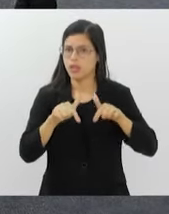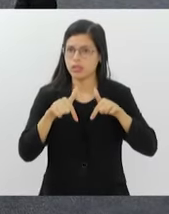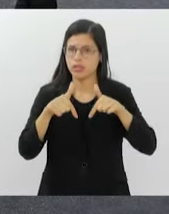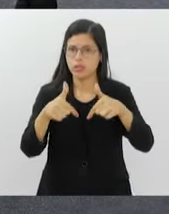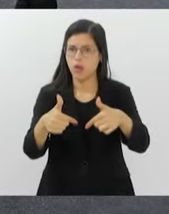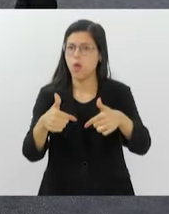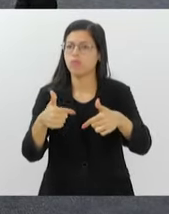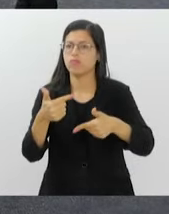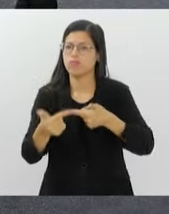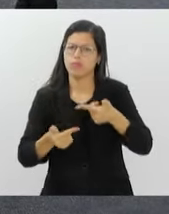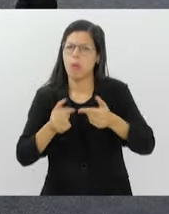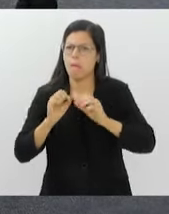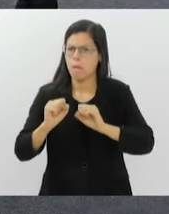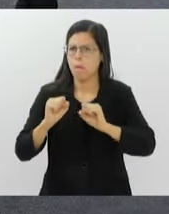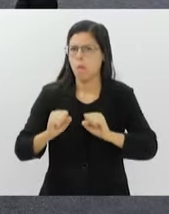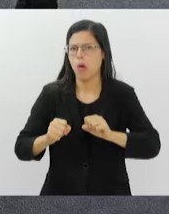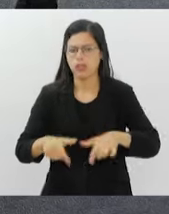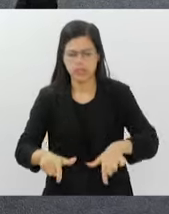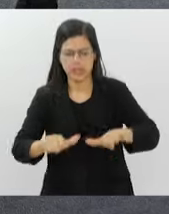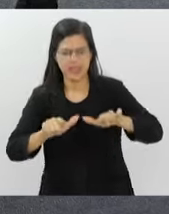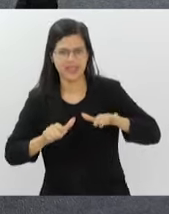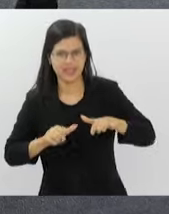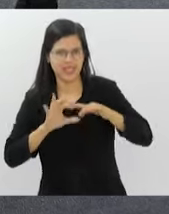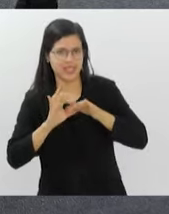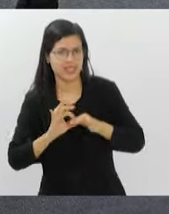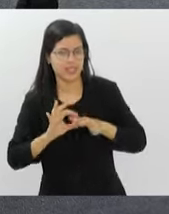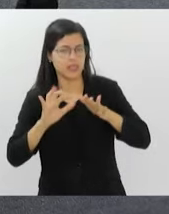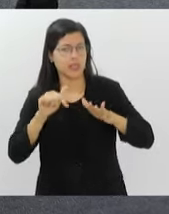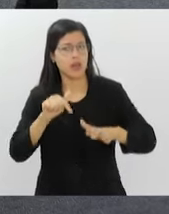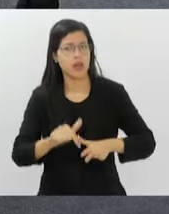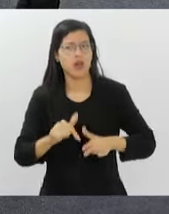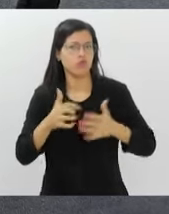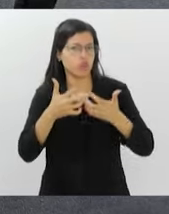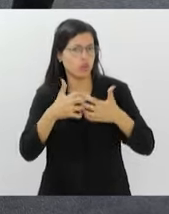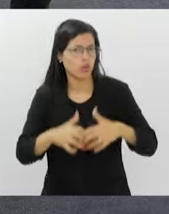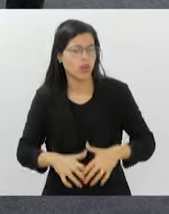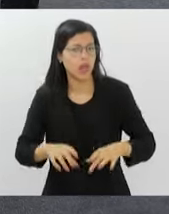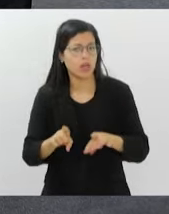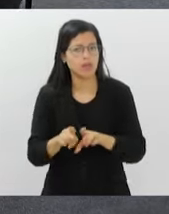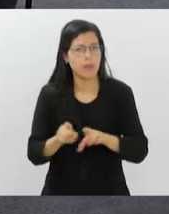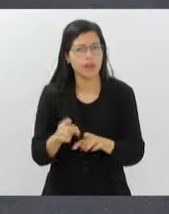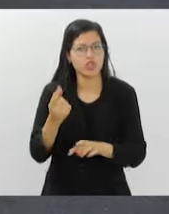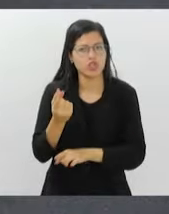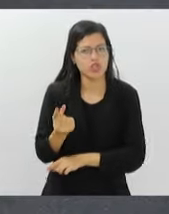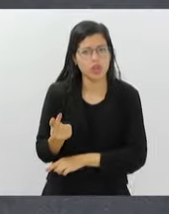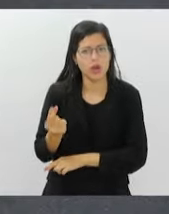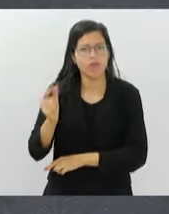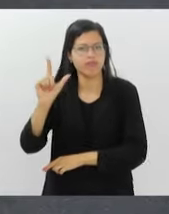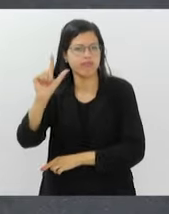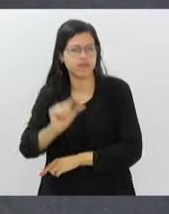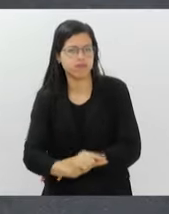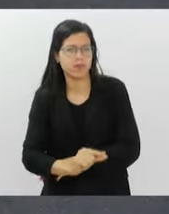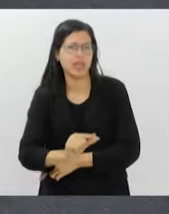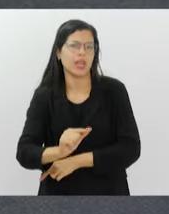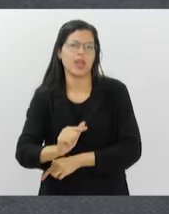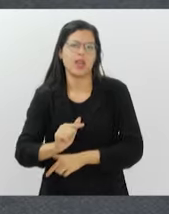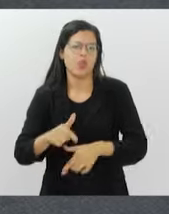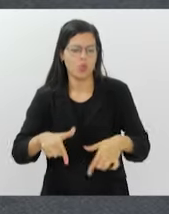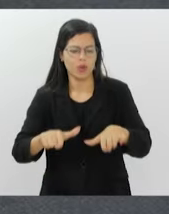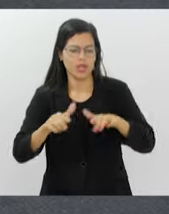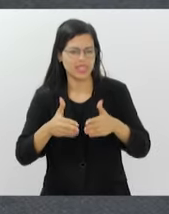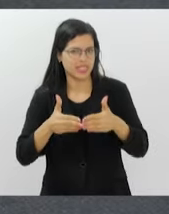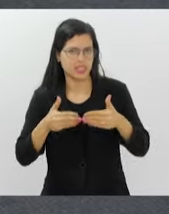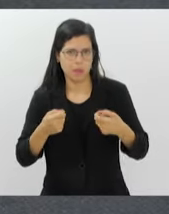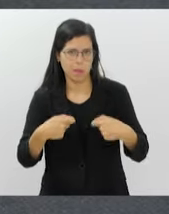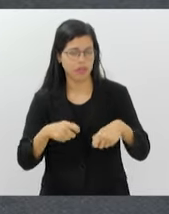ser licenciadas regulamentadas funcionar menos custo menos alvará deputada tiju